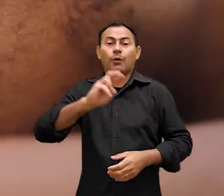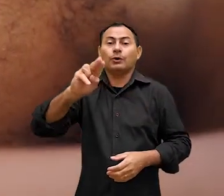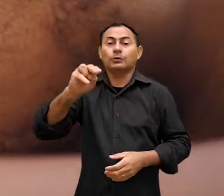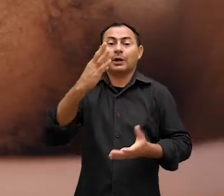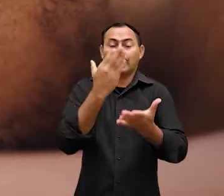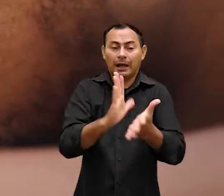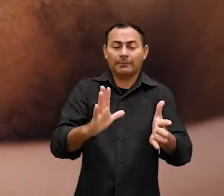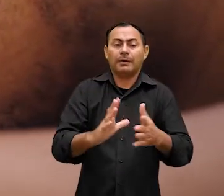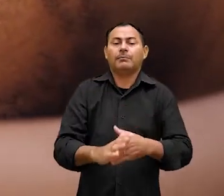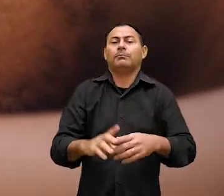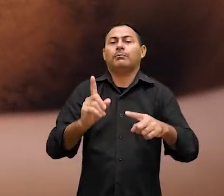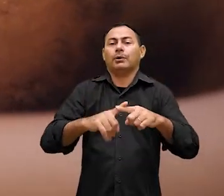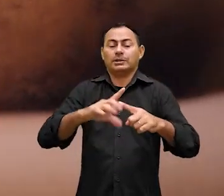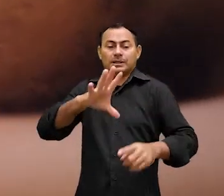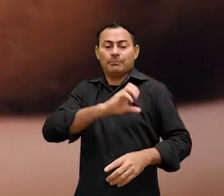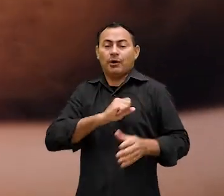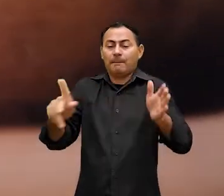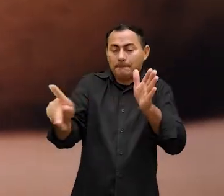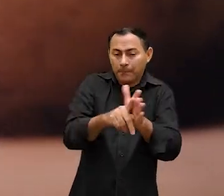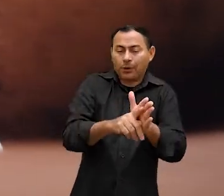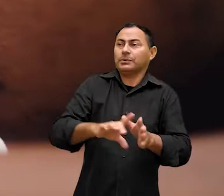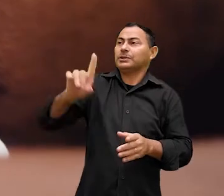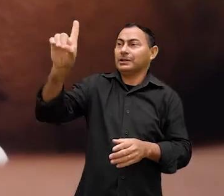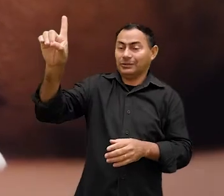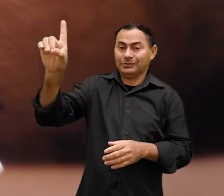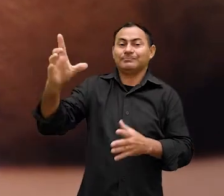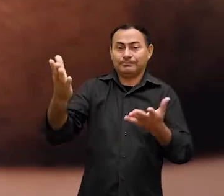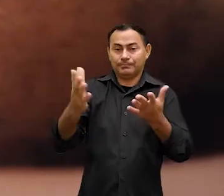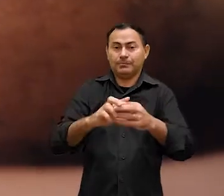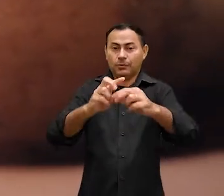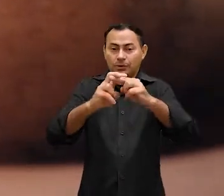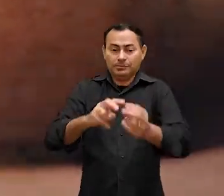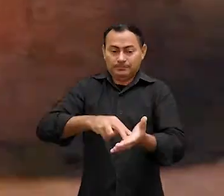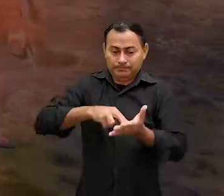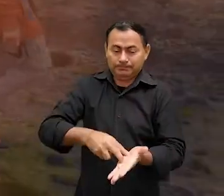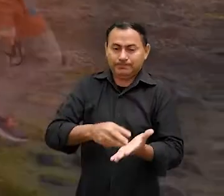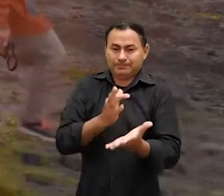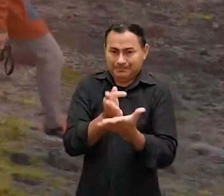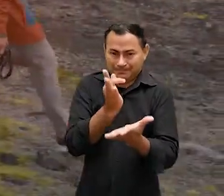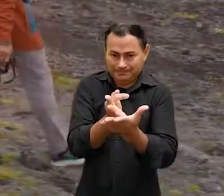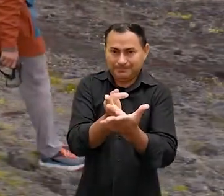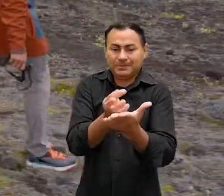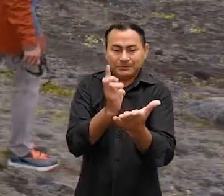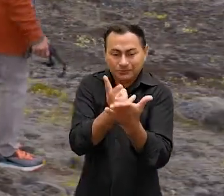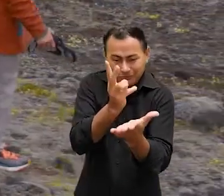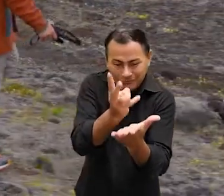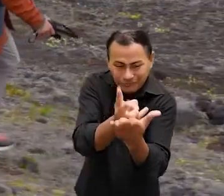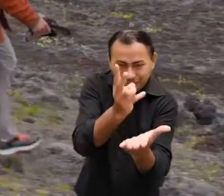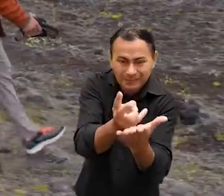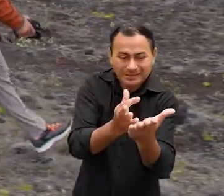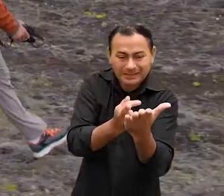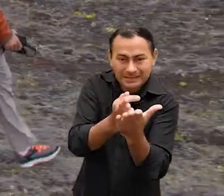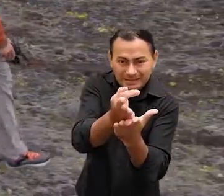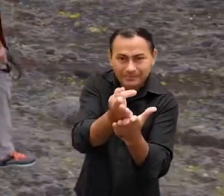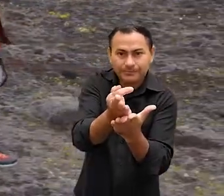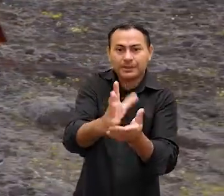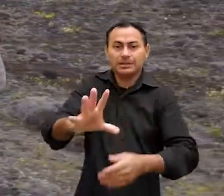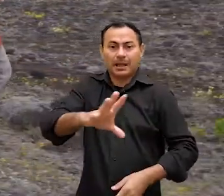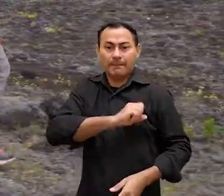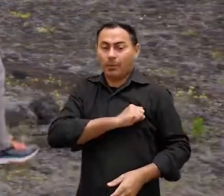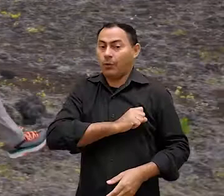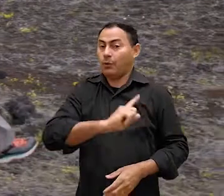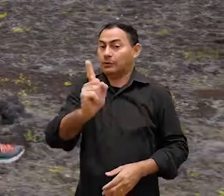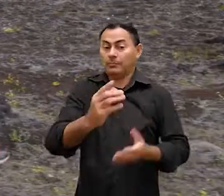é incondicional. E é por isso que ele prevalece. Esse é um ponto muito importante. Esse amor